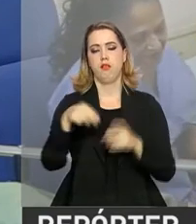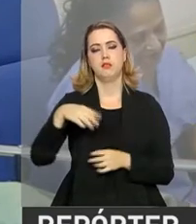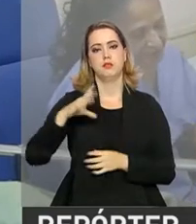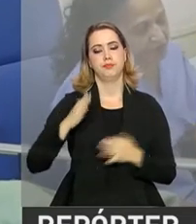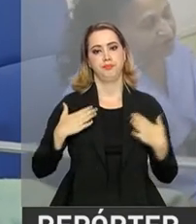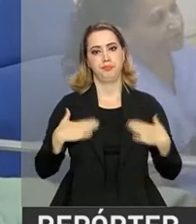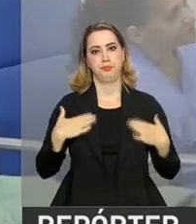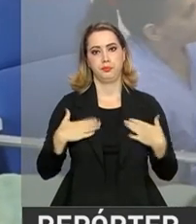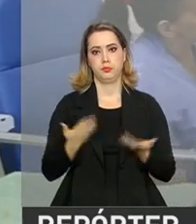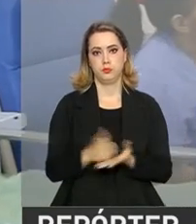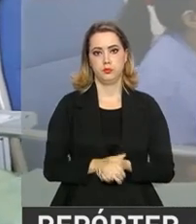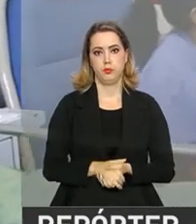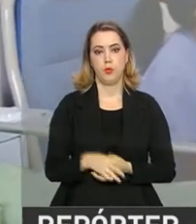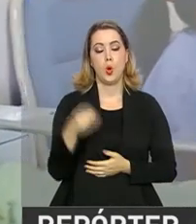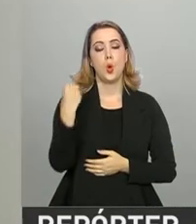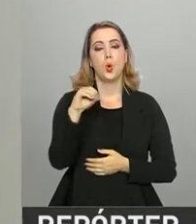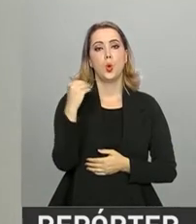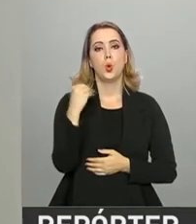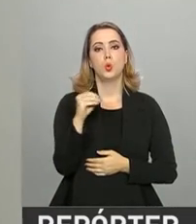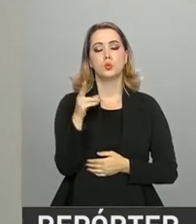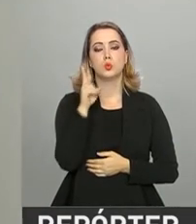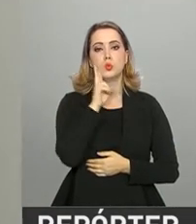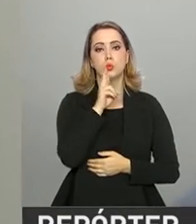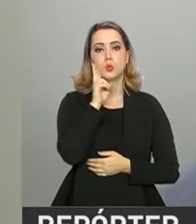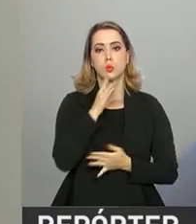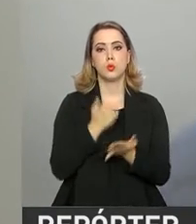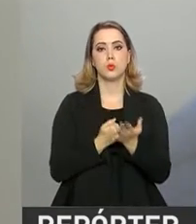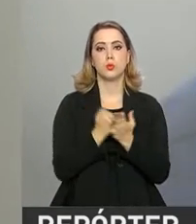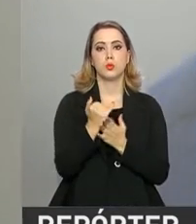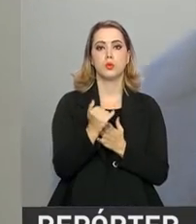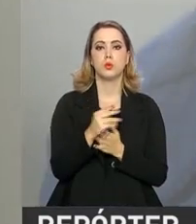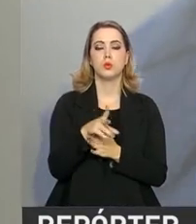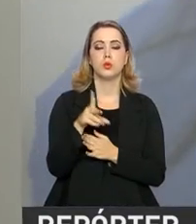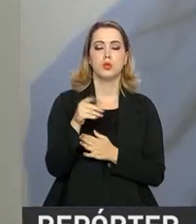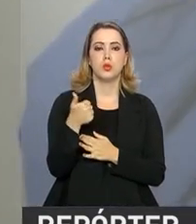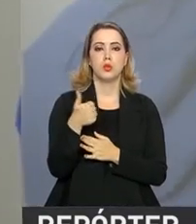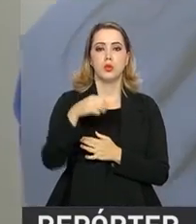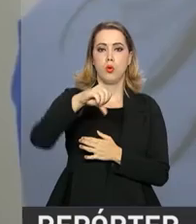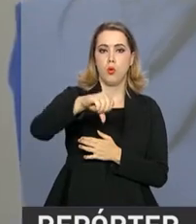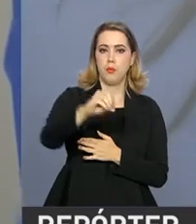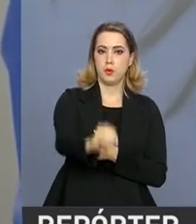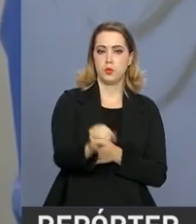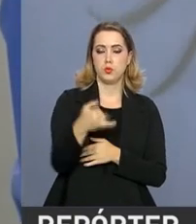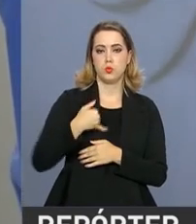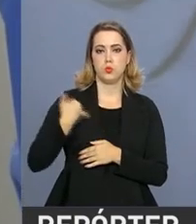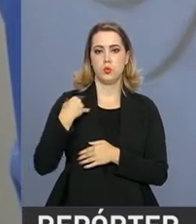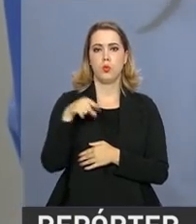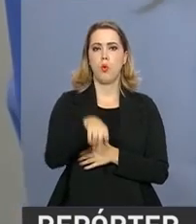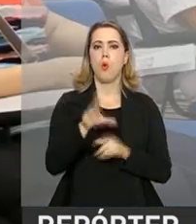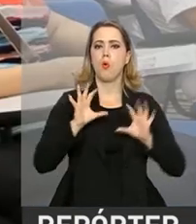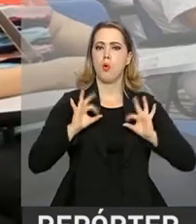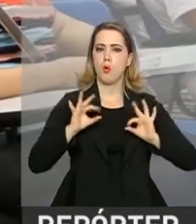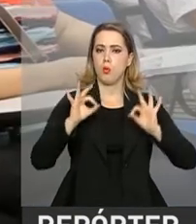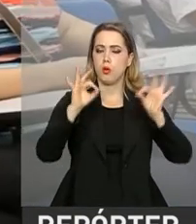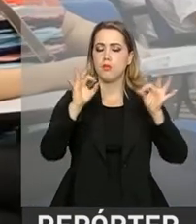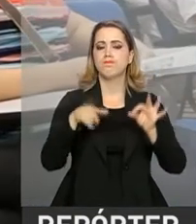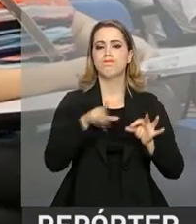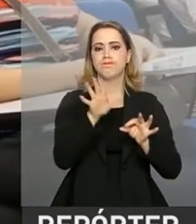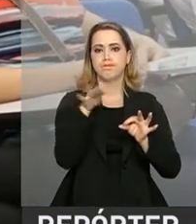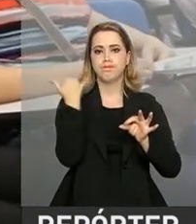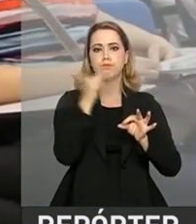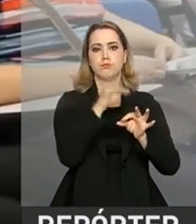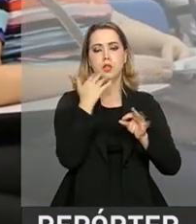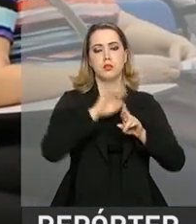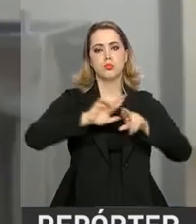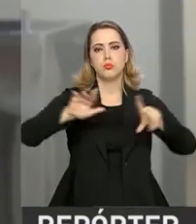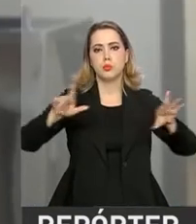rosa começou na década de 90 para prevenir e controlar o câncer de mama esse é o tipo de câncer que mais mata mulheres e afeto